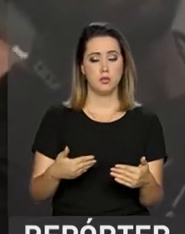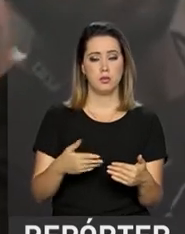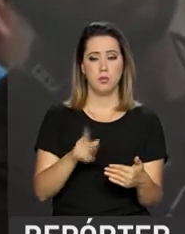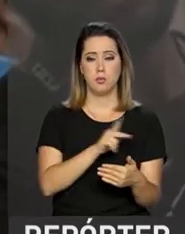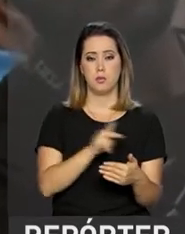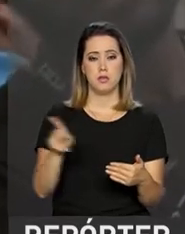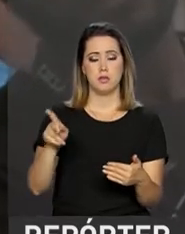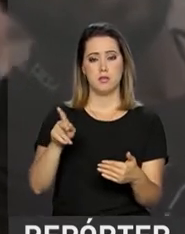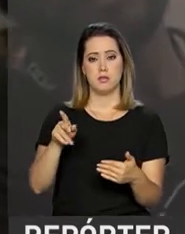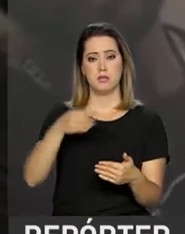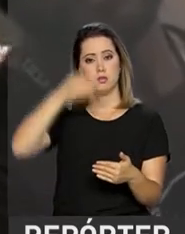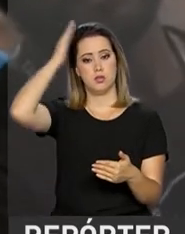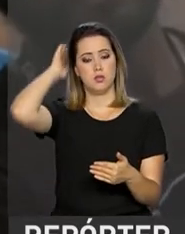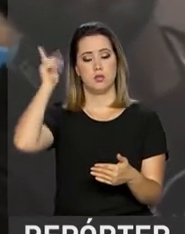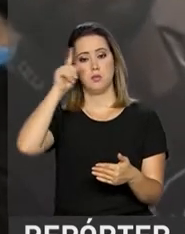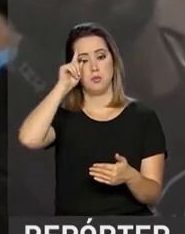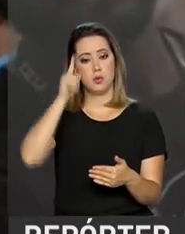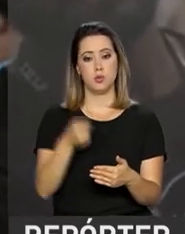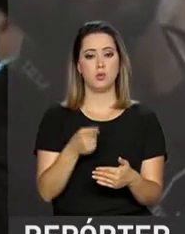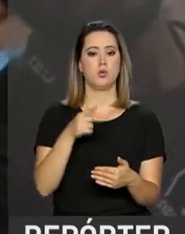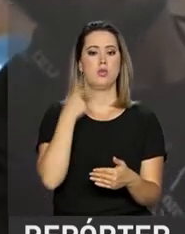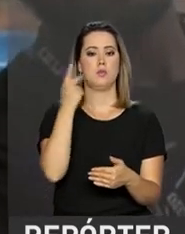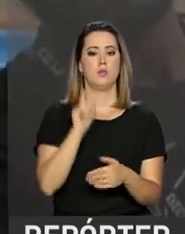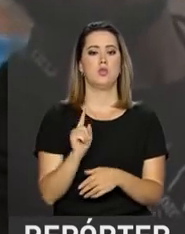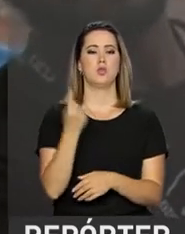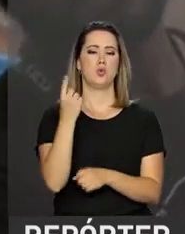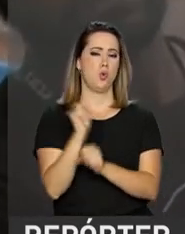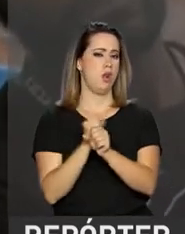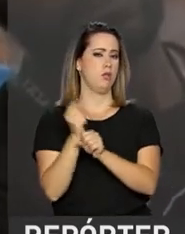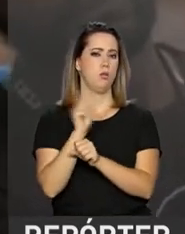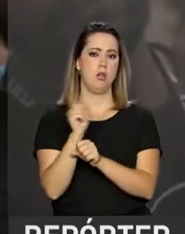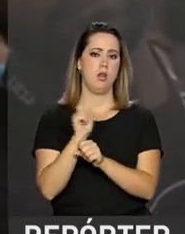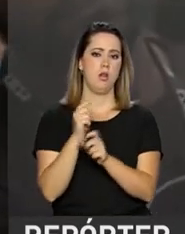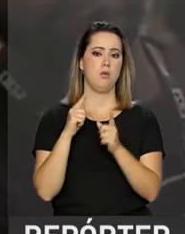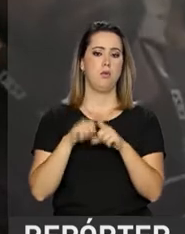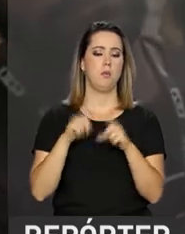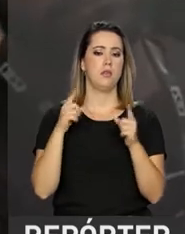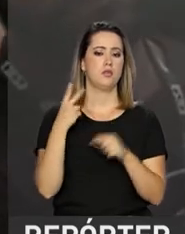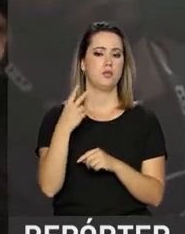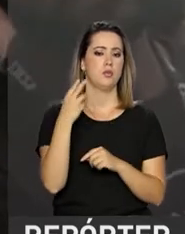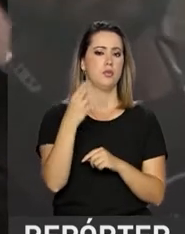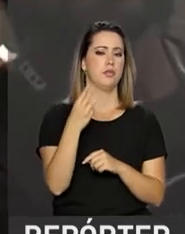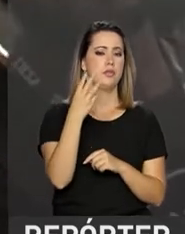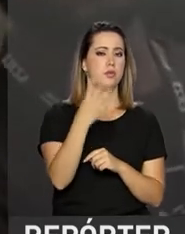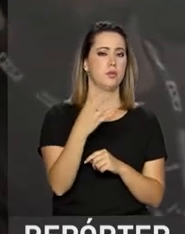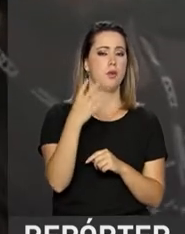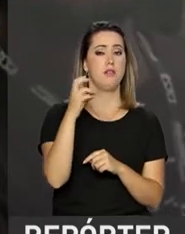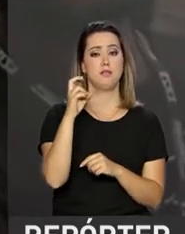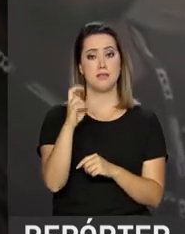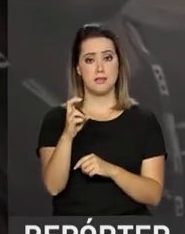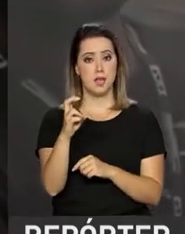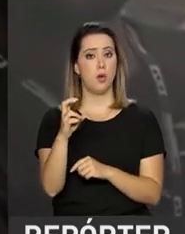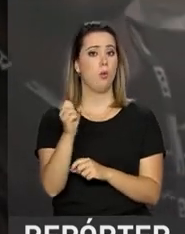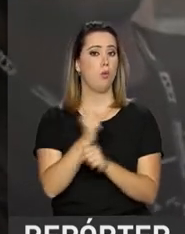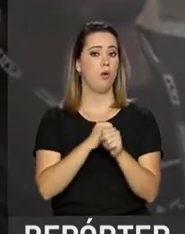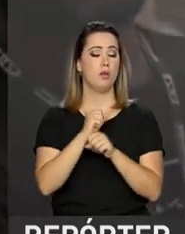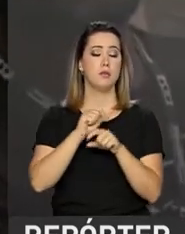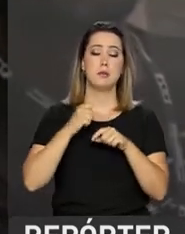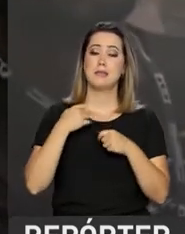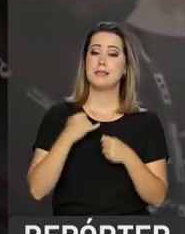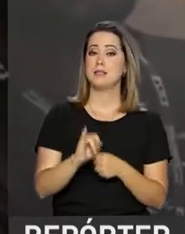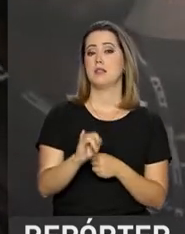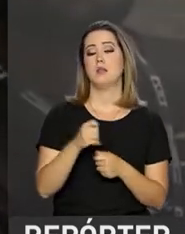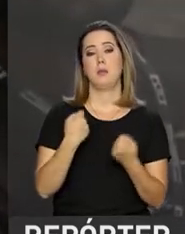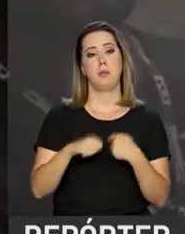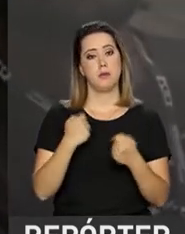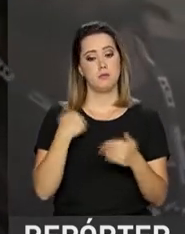que essa política não seja uma política de um ano, mas uma política de 2, 3, 4, 5 anos, o necessário